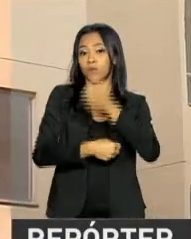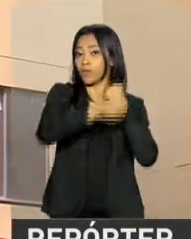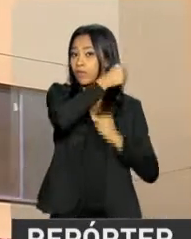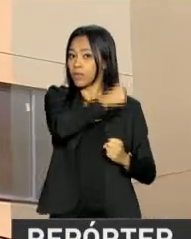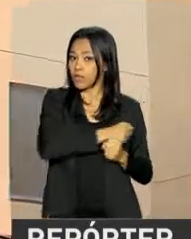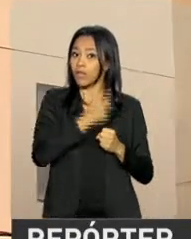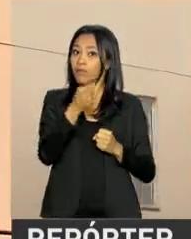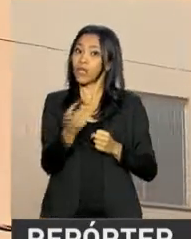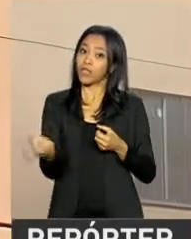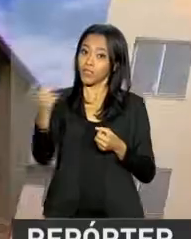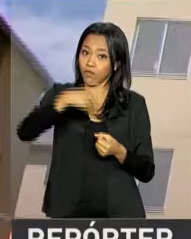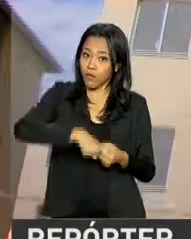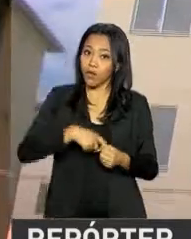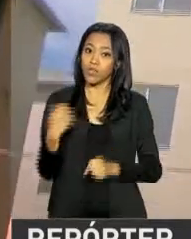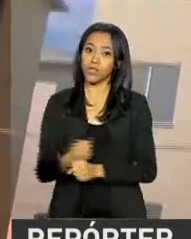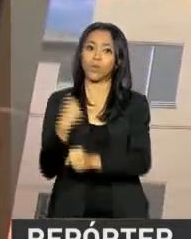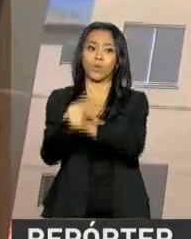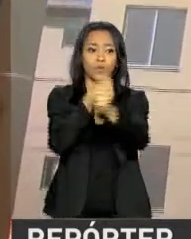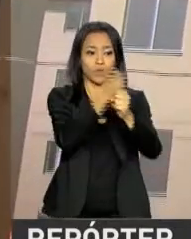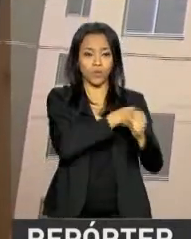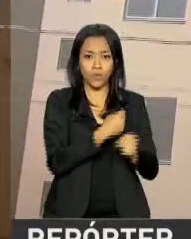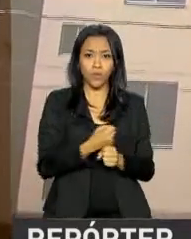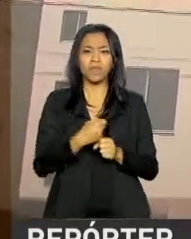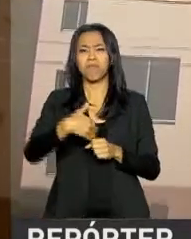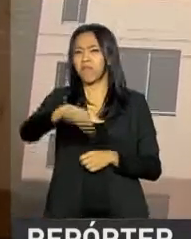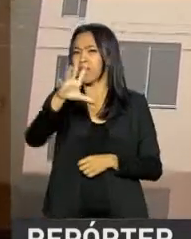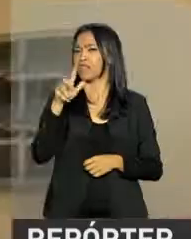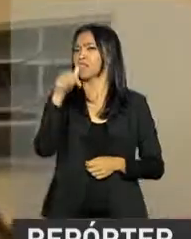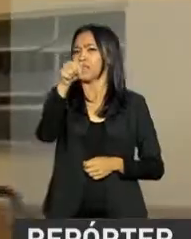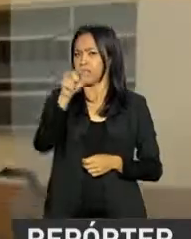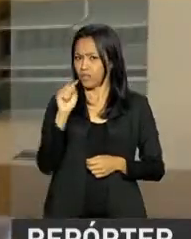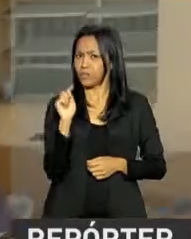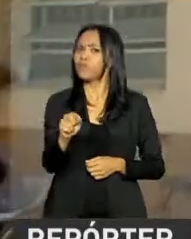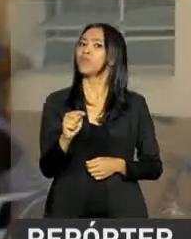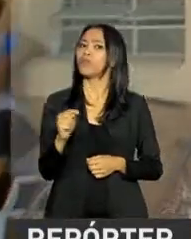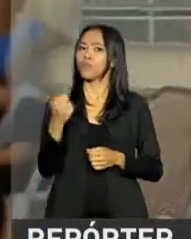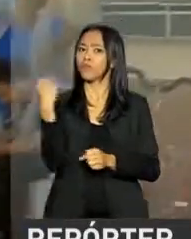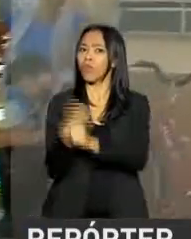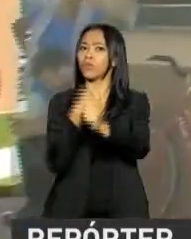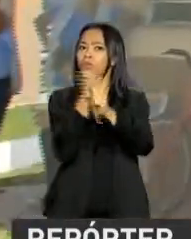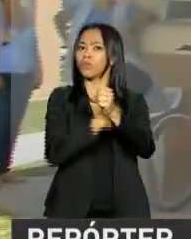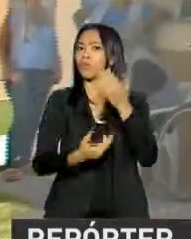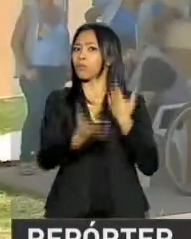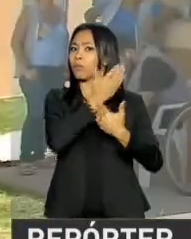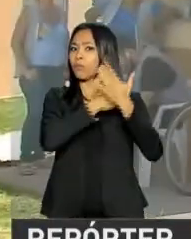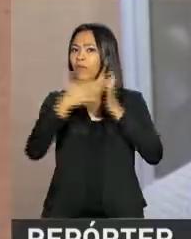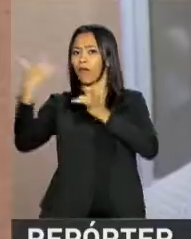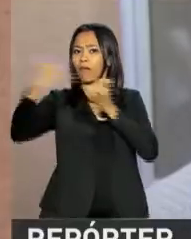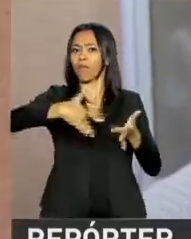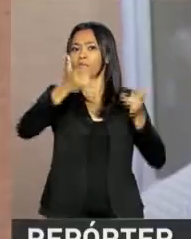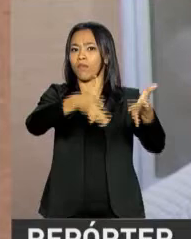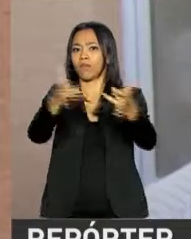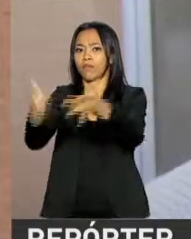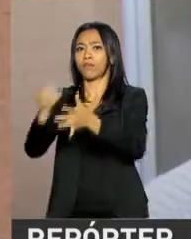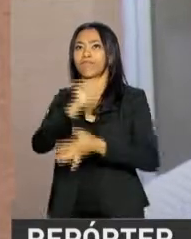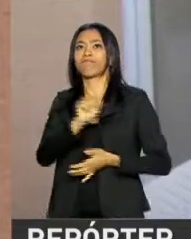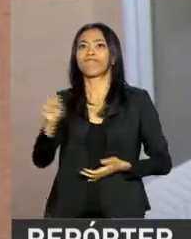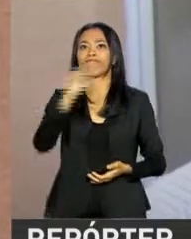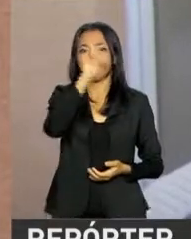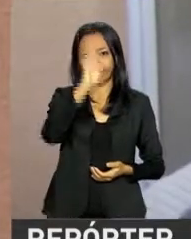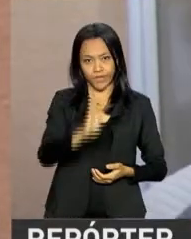retomadas e concluídas mais de sete mil obras que estavam paradas pelo país estamos retomando